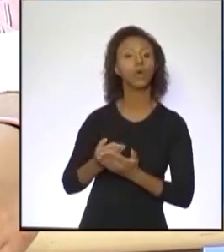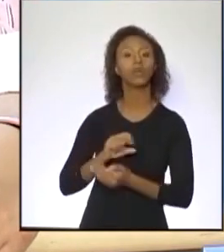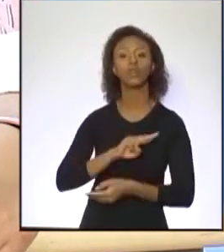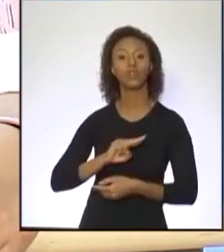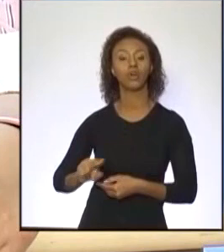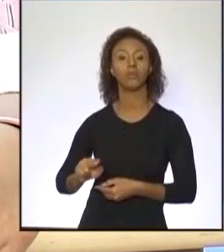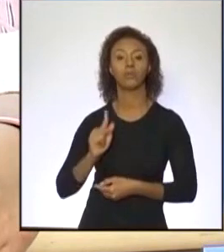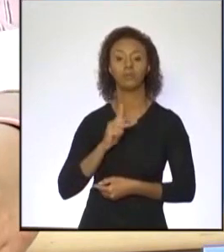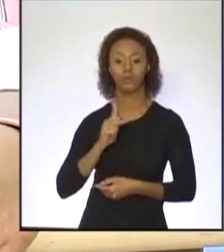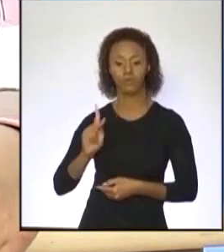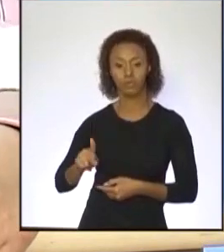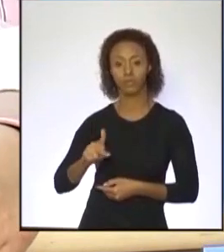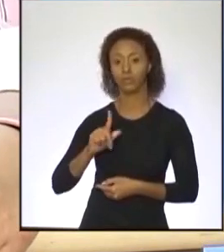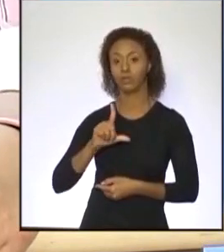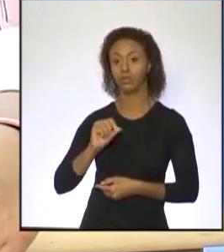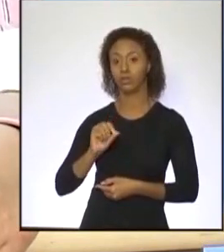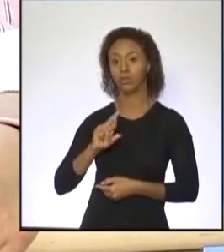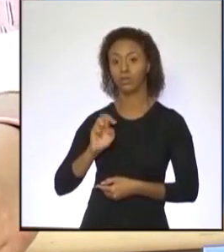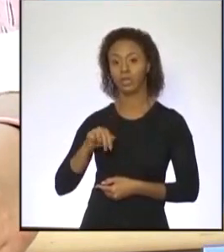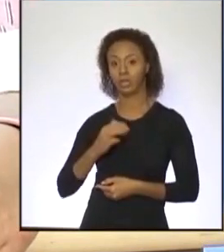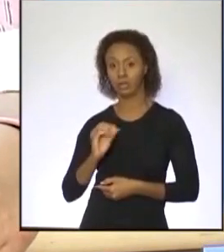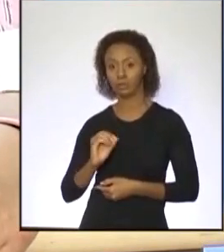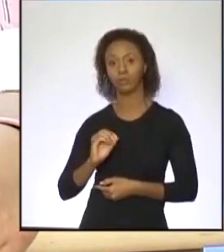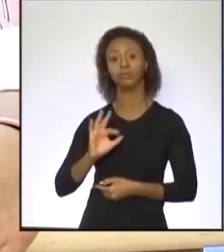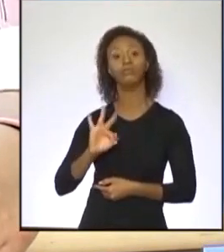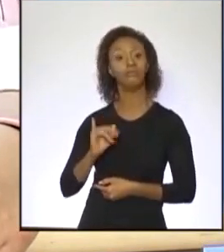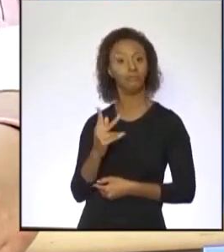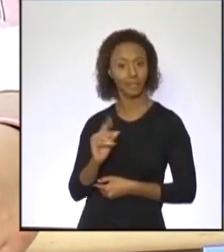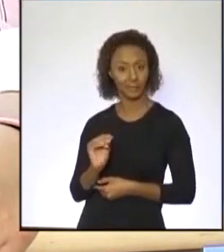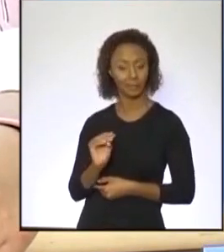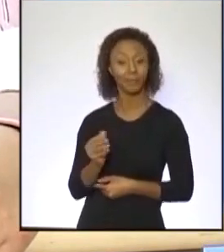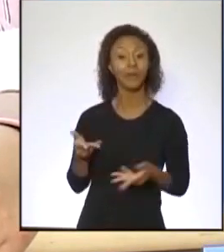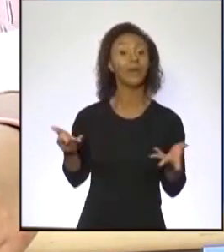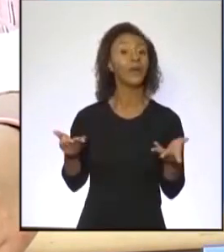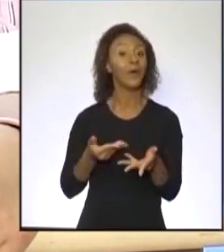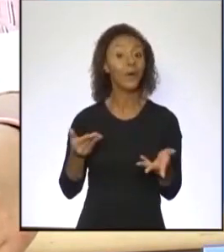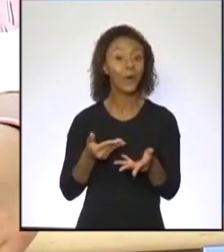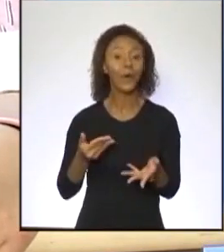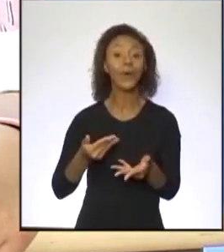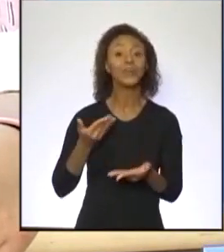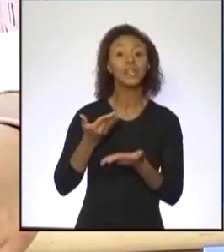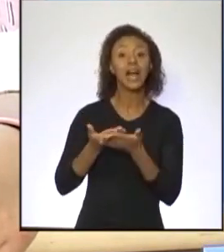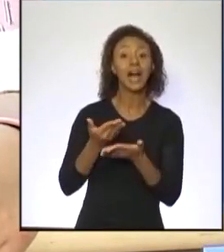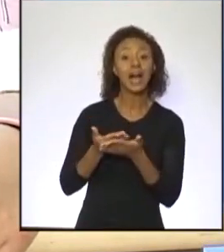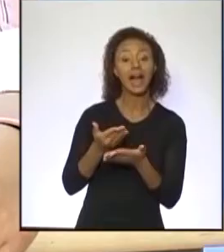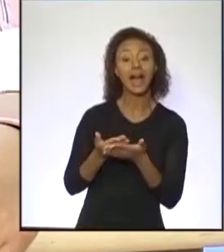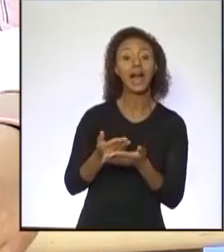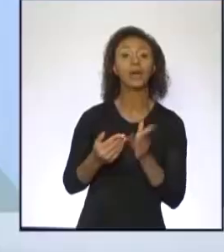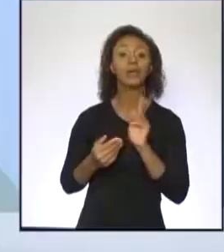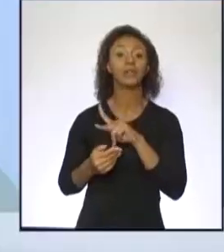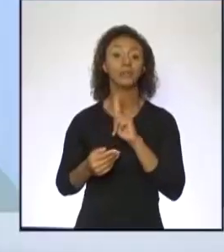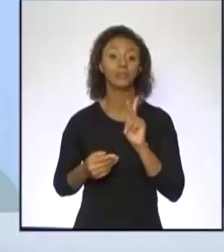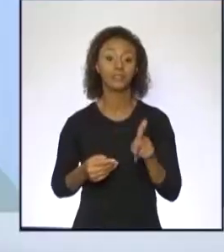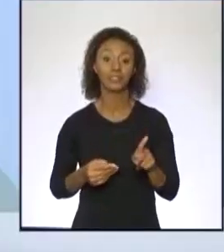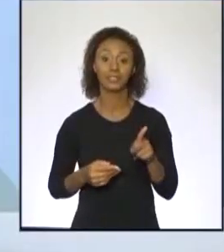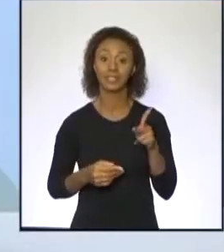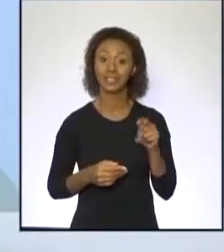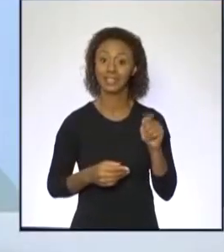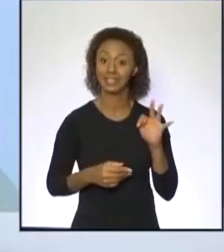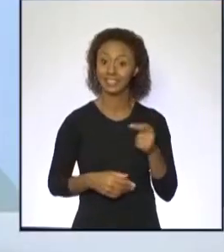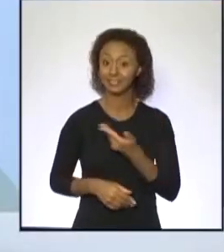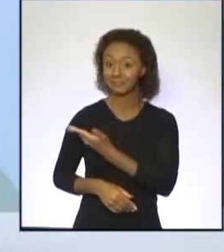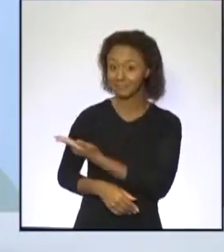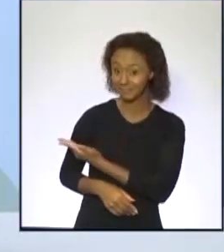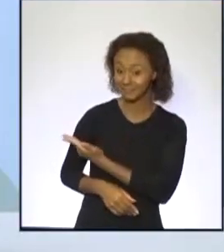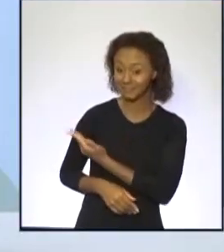Lourenço Filho, e hoje temos o prazer de estar acompanhando a videoaula da professora Kátia, Olá.